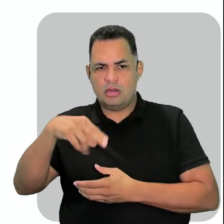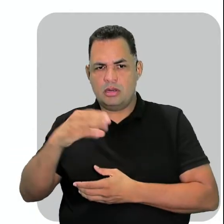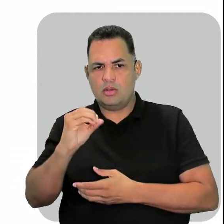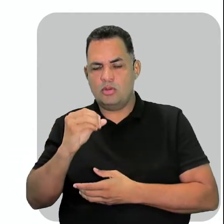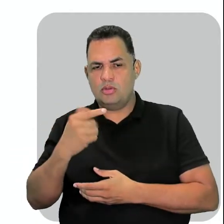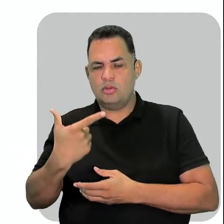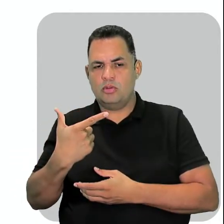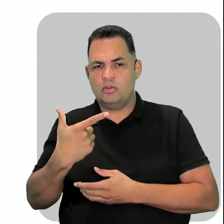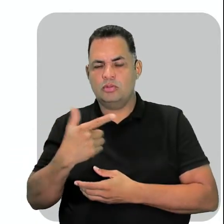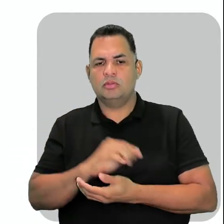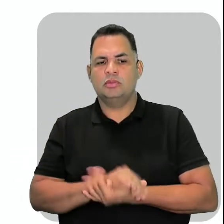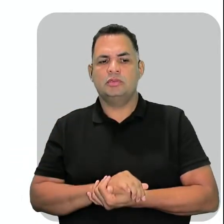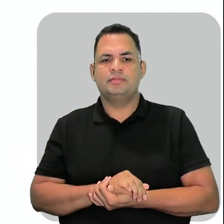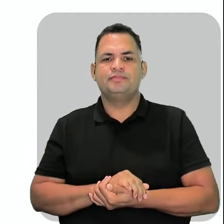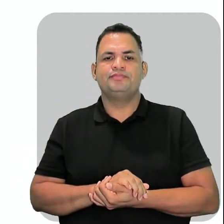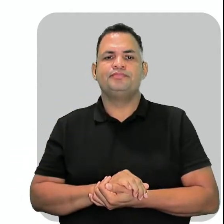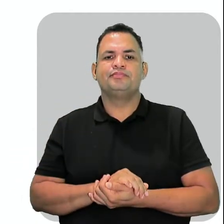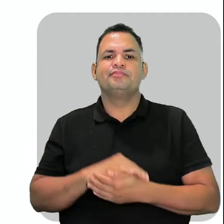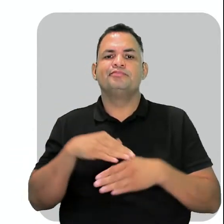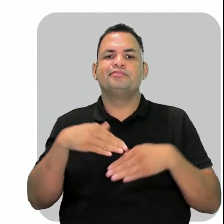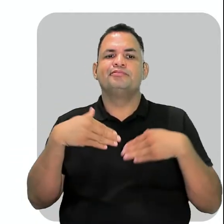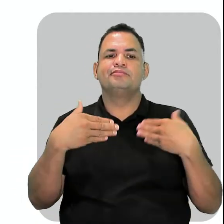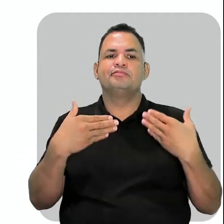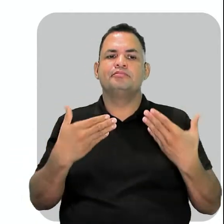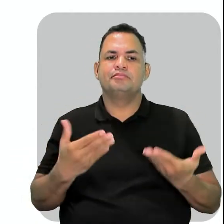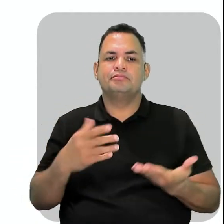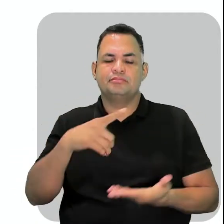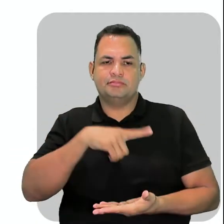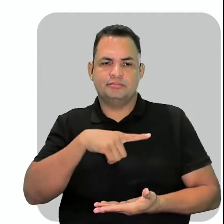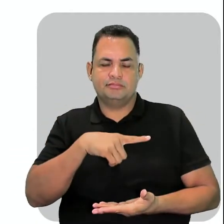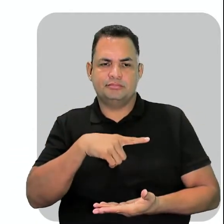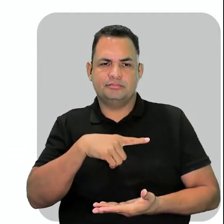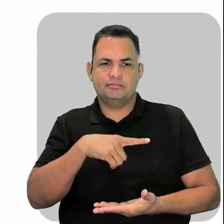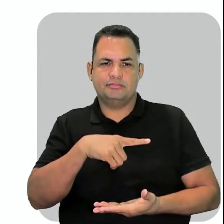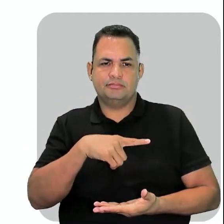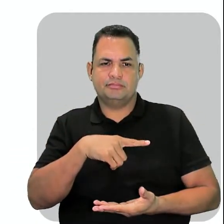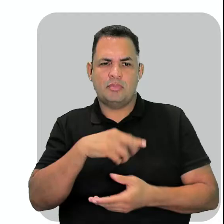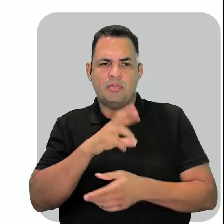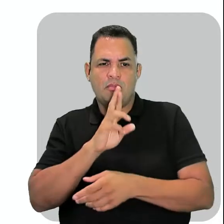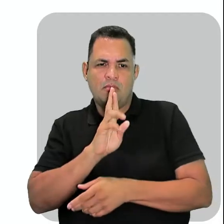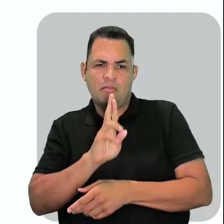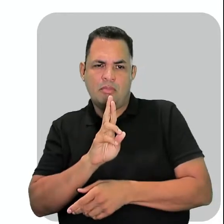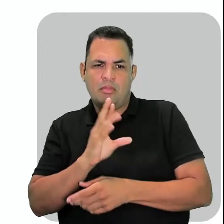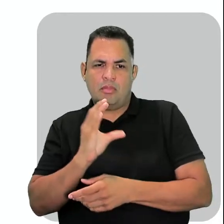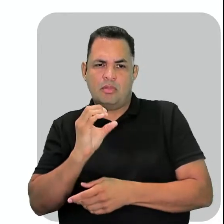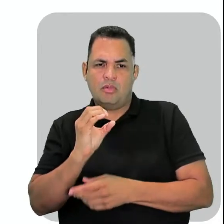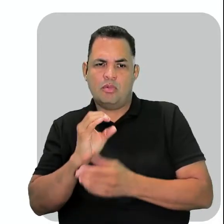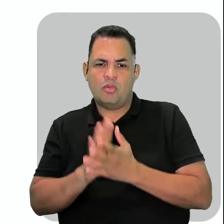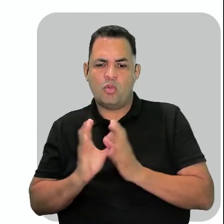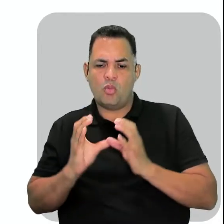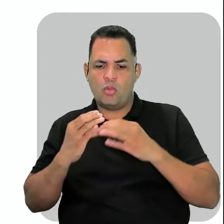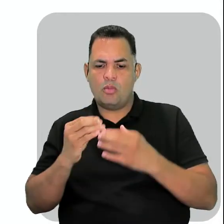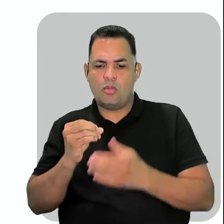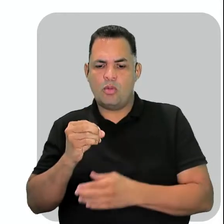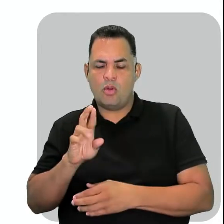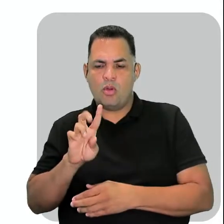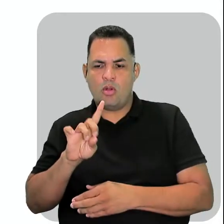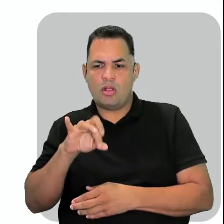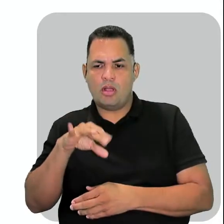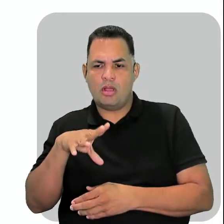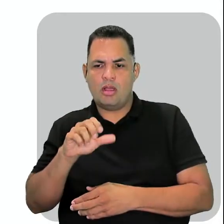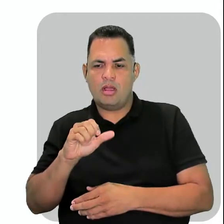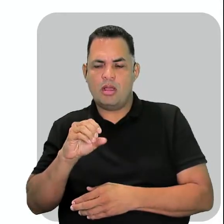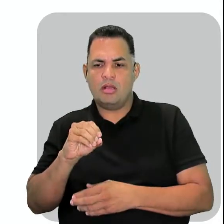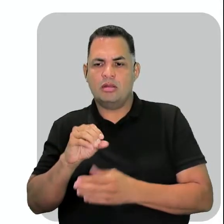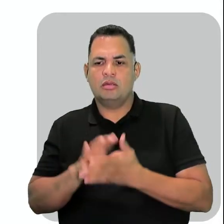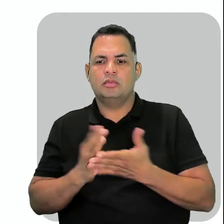nitro. Então, quando a gente tem lá um radical orgânico, um grupo orgânico, seja